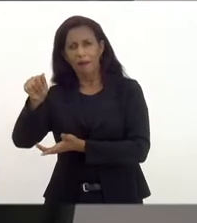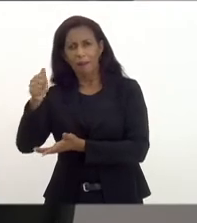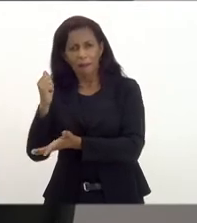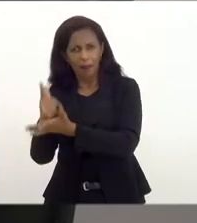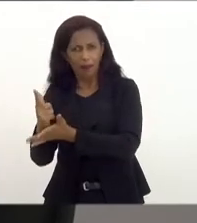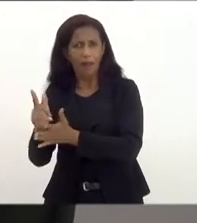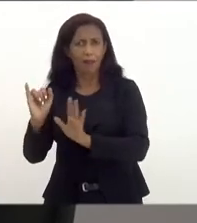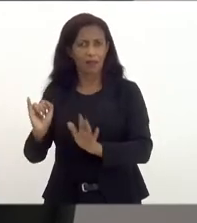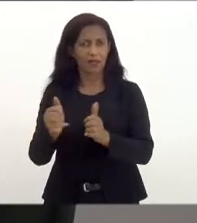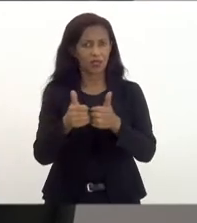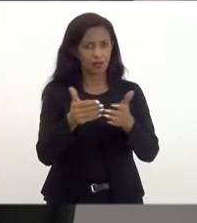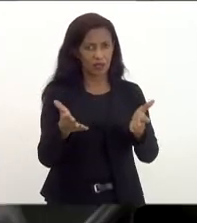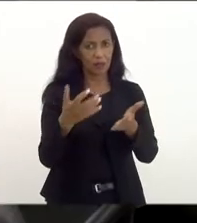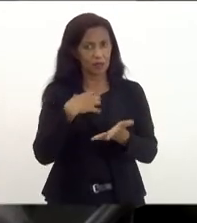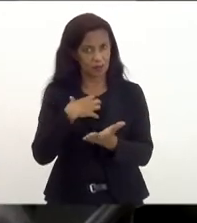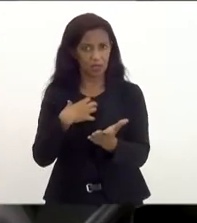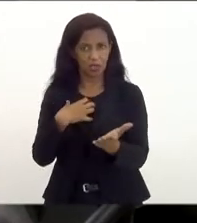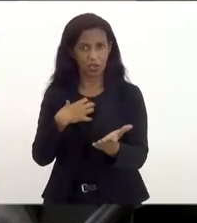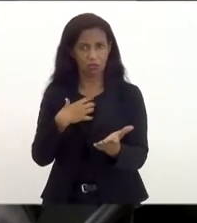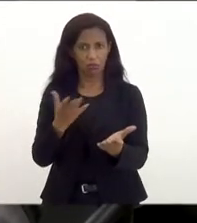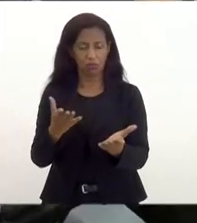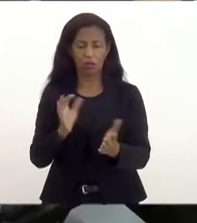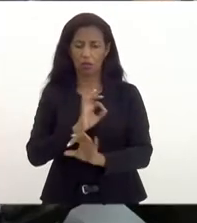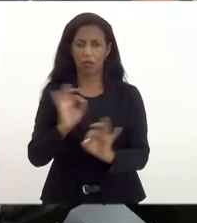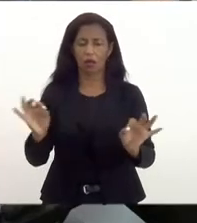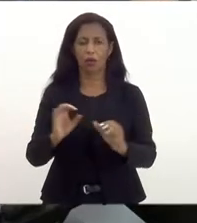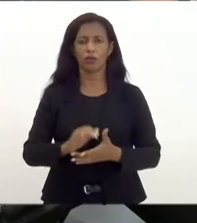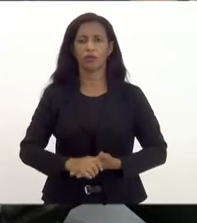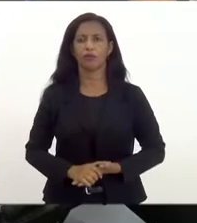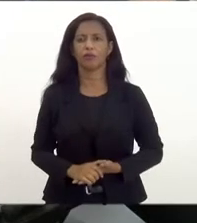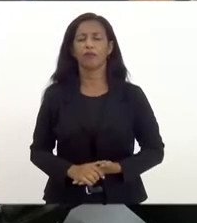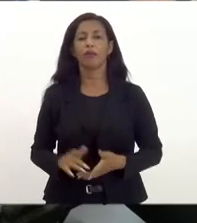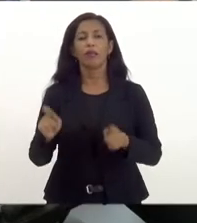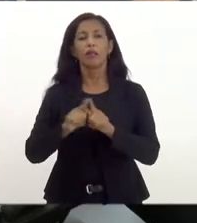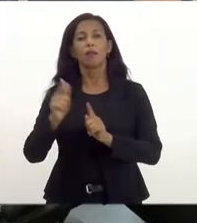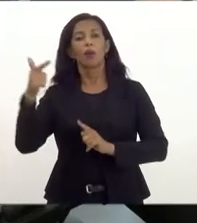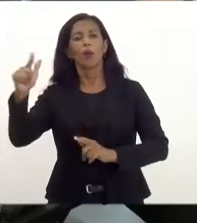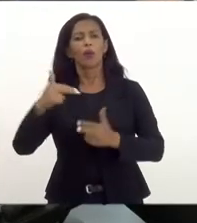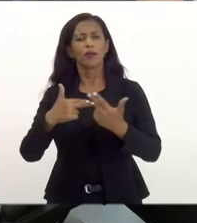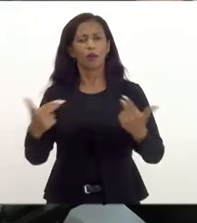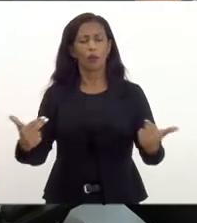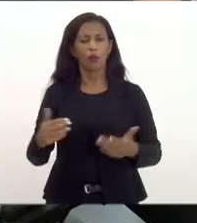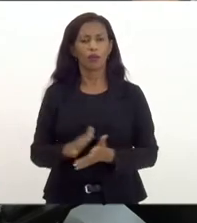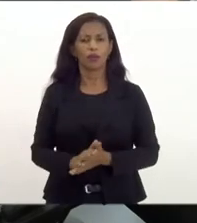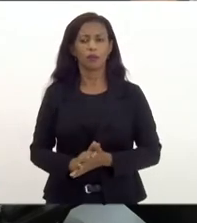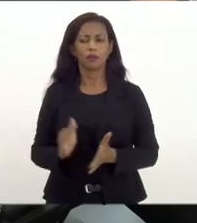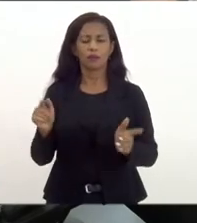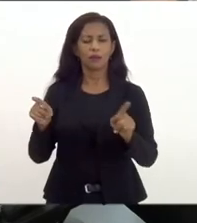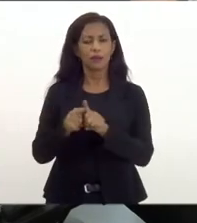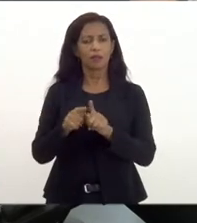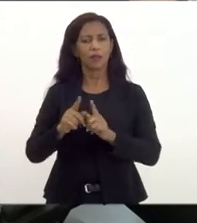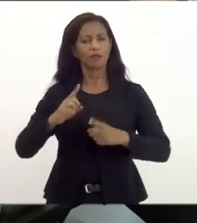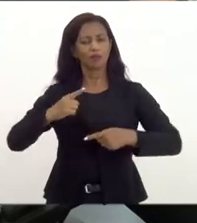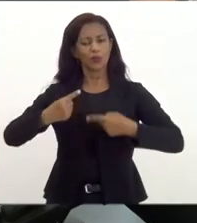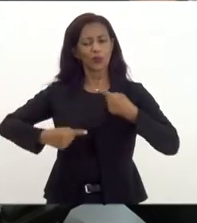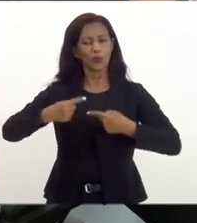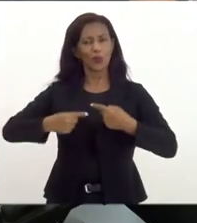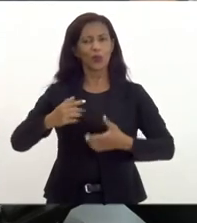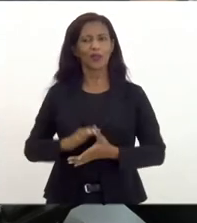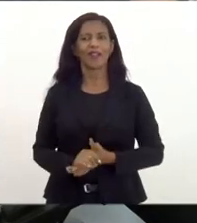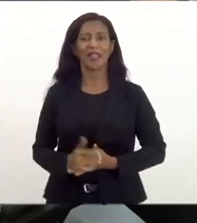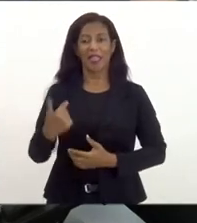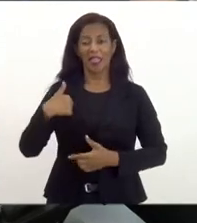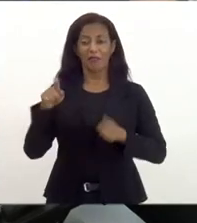aberta nesse sentido então exatamente tá ótimo outra coisa que me chamou atenção que a gente até discutiu eu também tenho meu